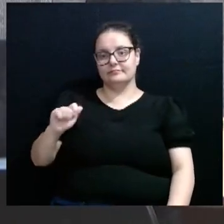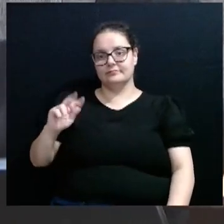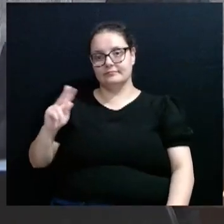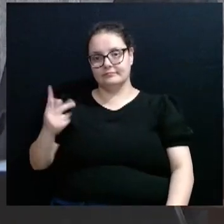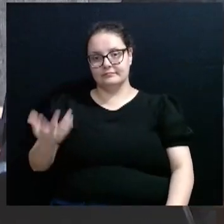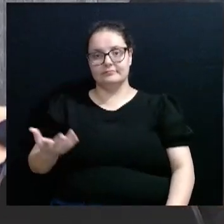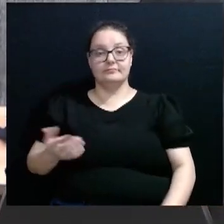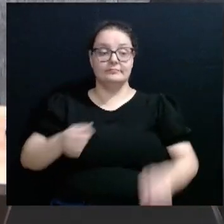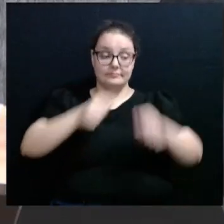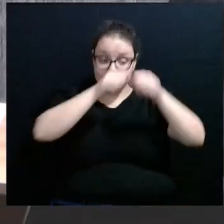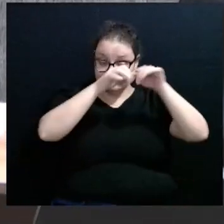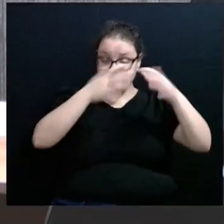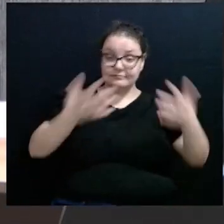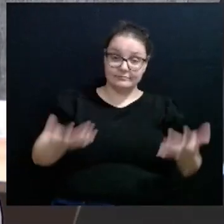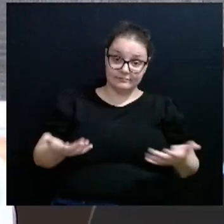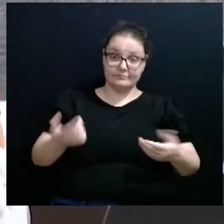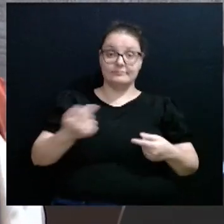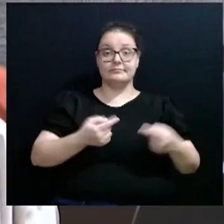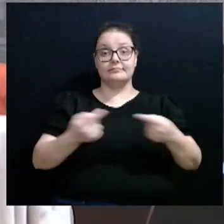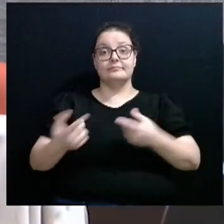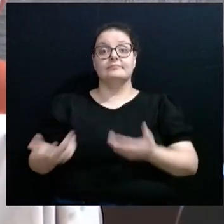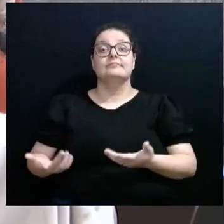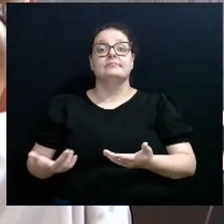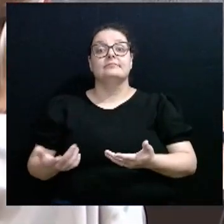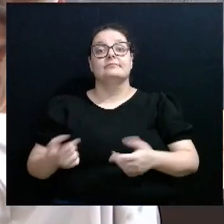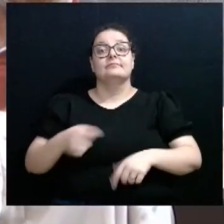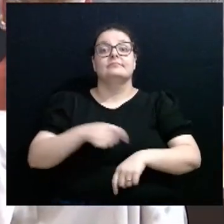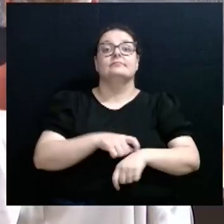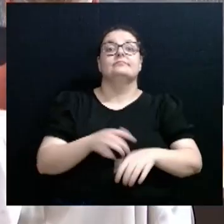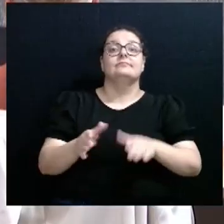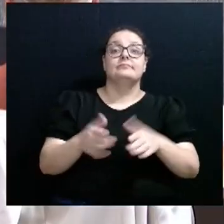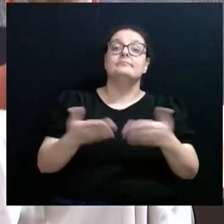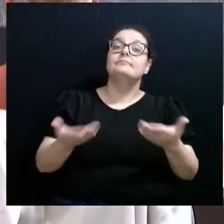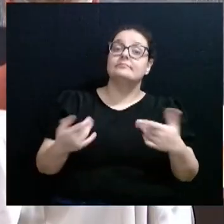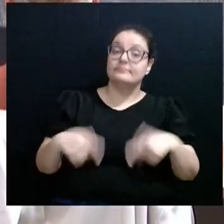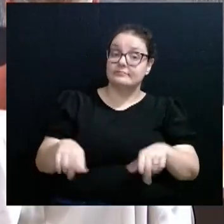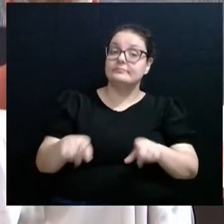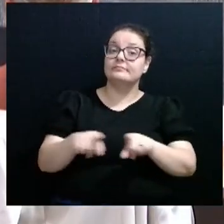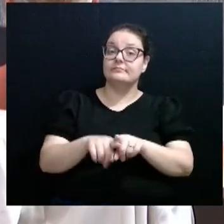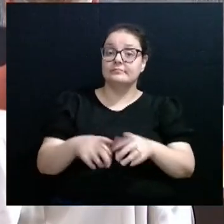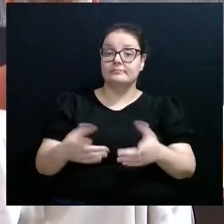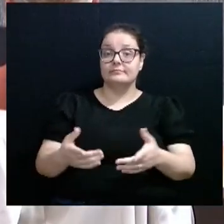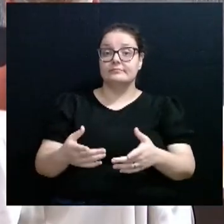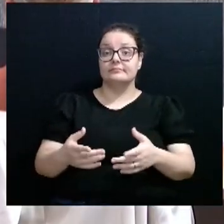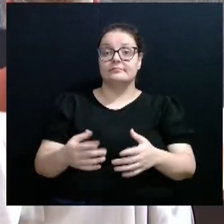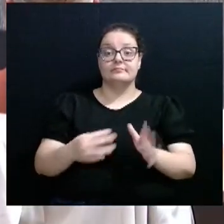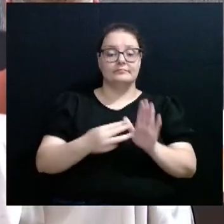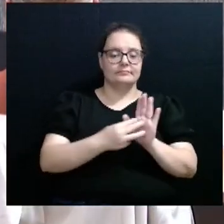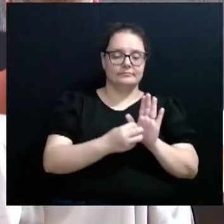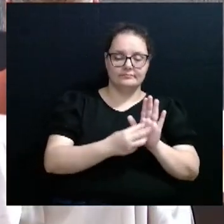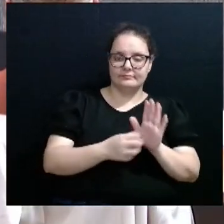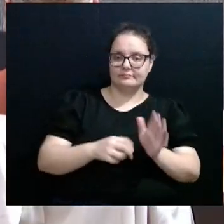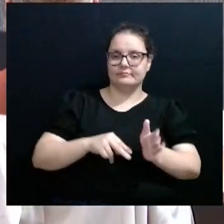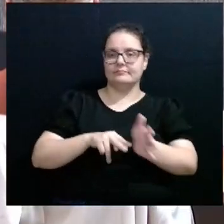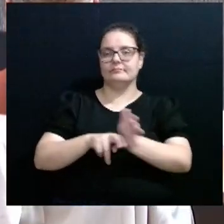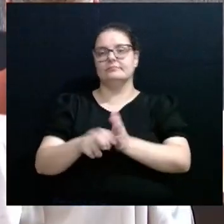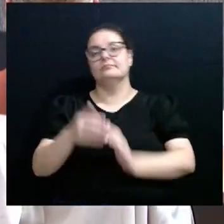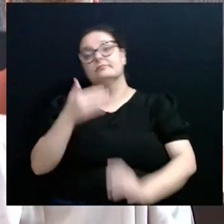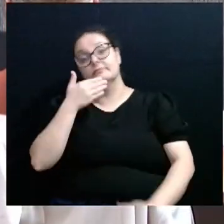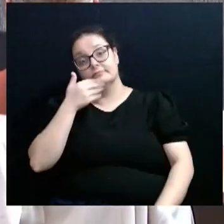gente tem muito e é bem atual, mas também, assim, os métodos de diagnósticos melhoraram,